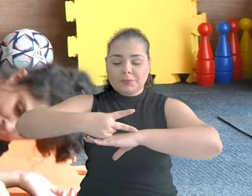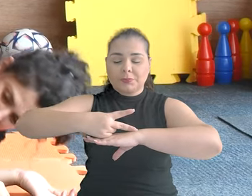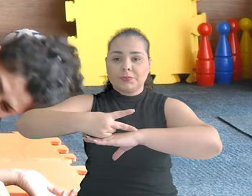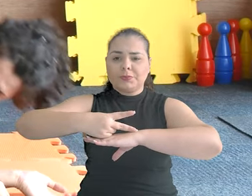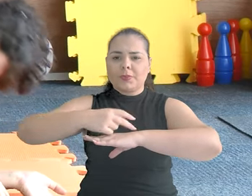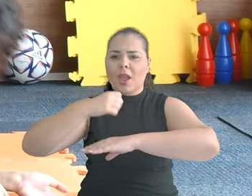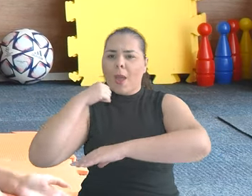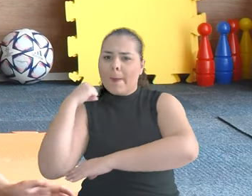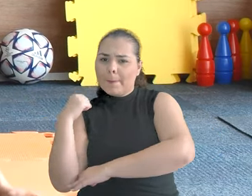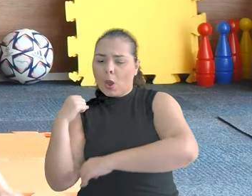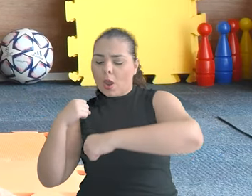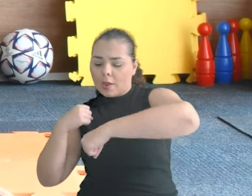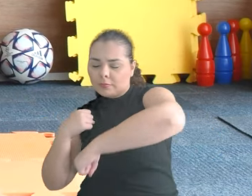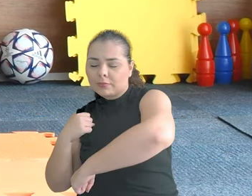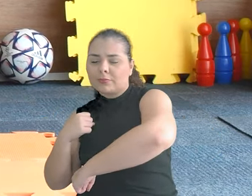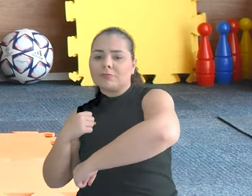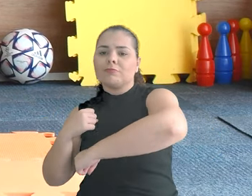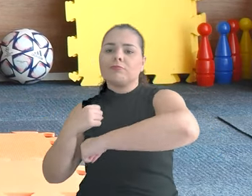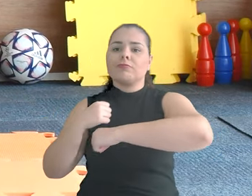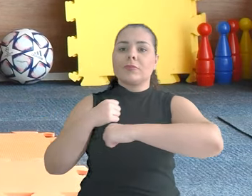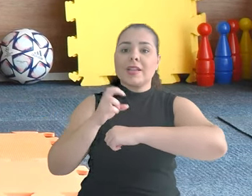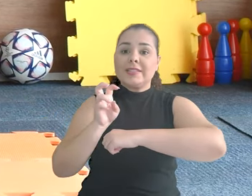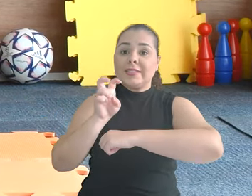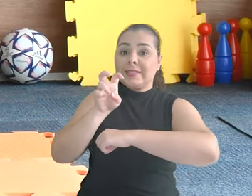apoia a mão para sentar,